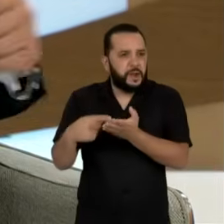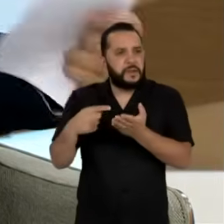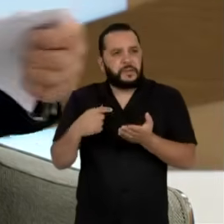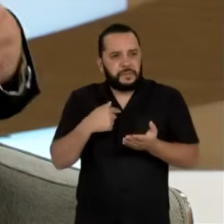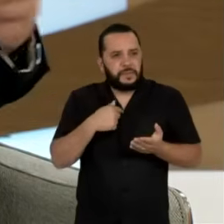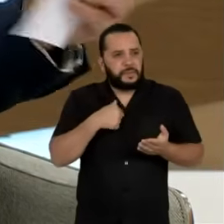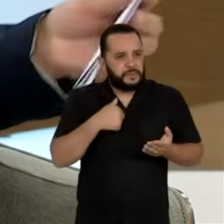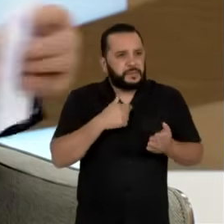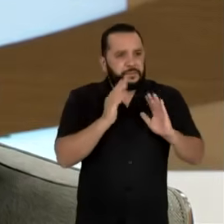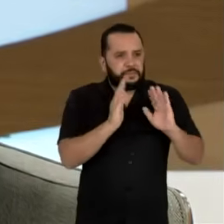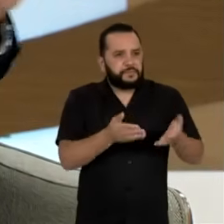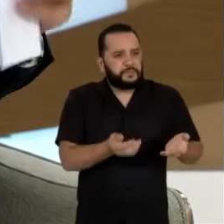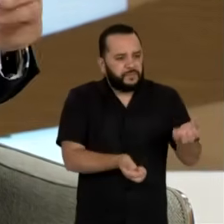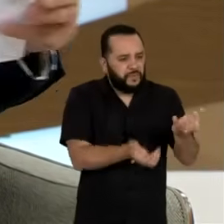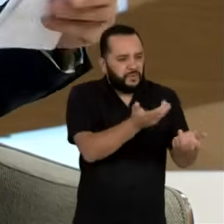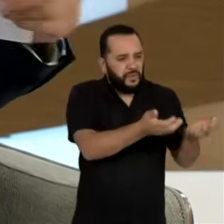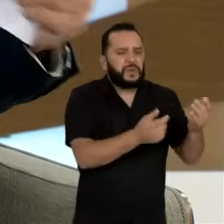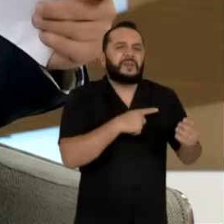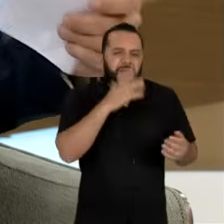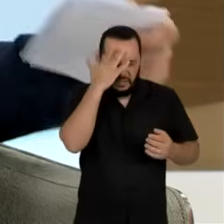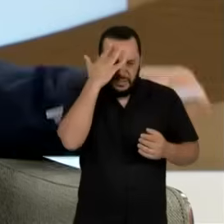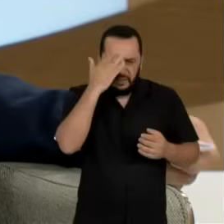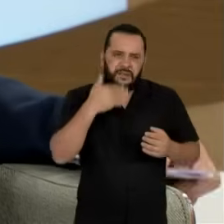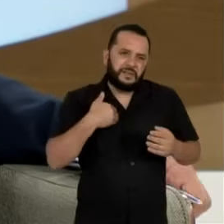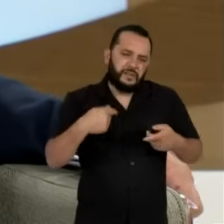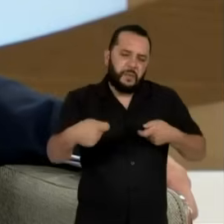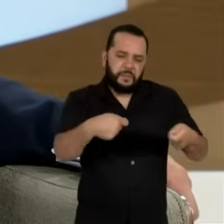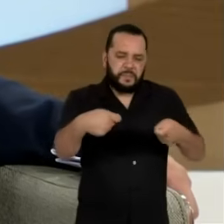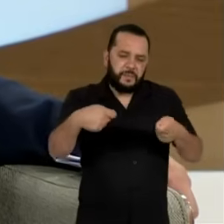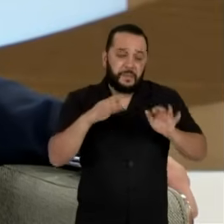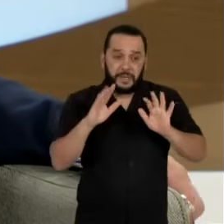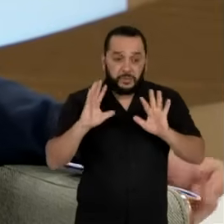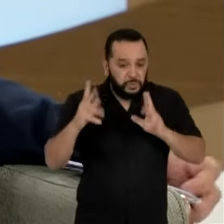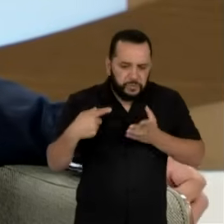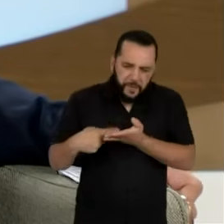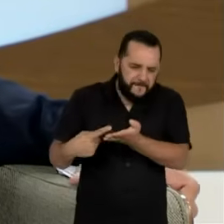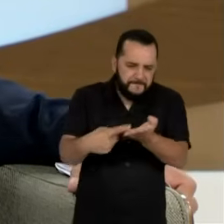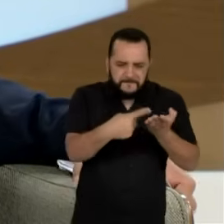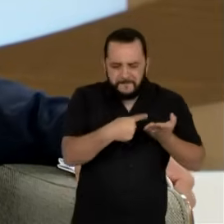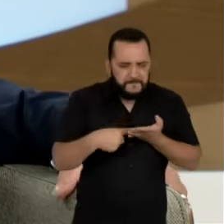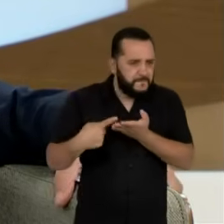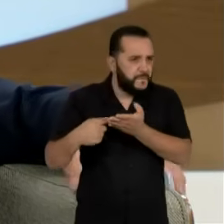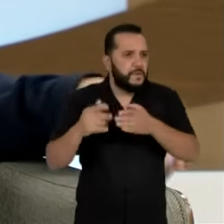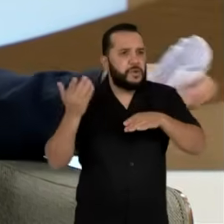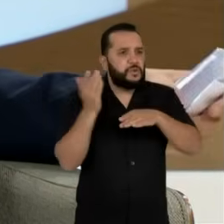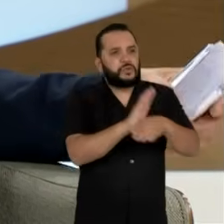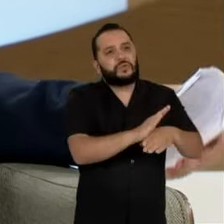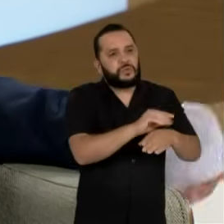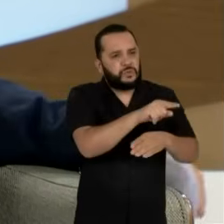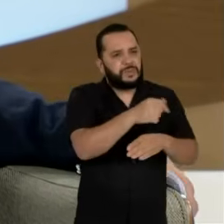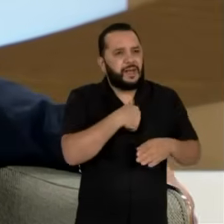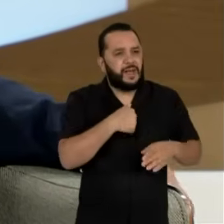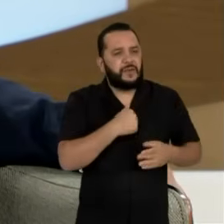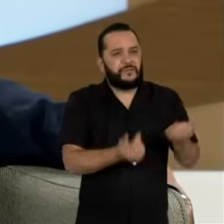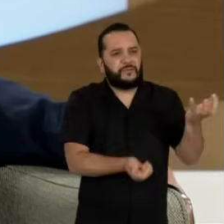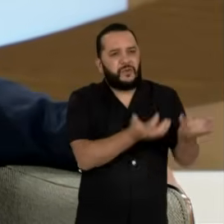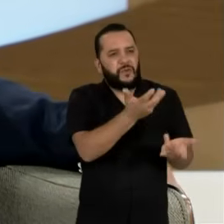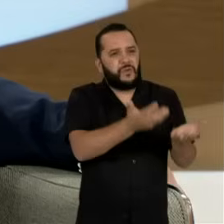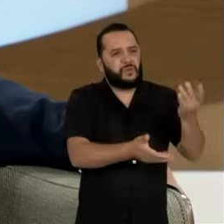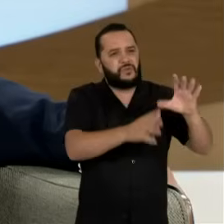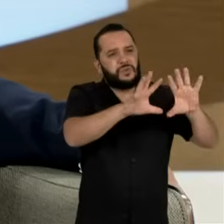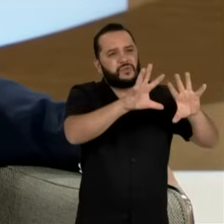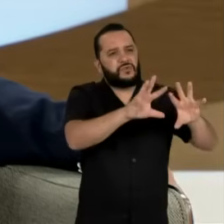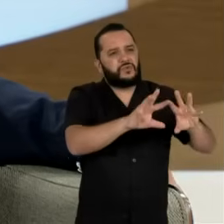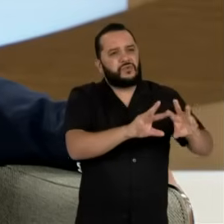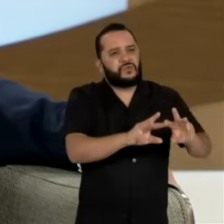junto, independente das briguinhas que tem, das coisas, todo mundo junto, combatendo uma coisa por um bem maior, né?